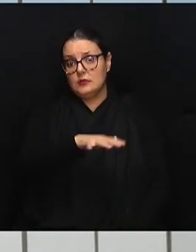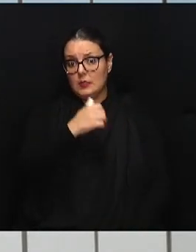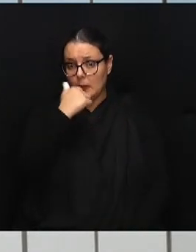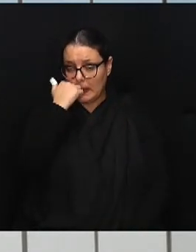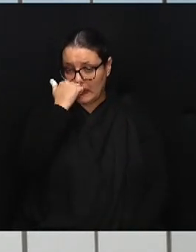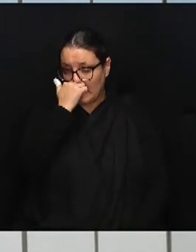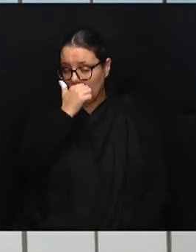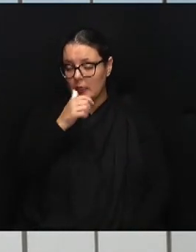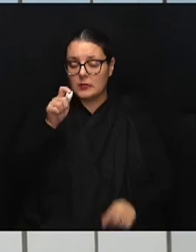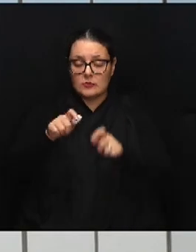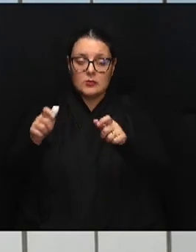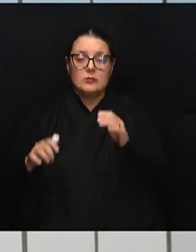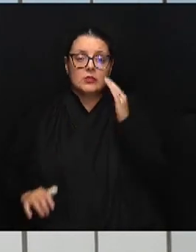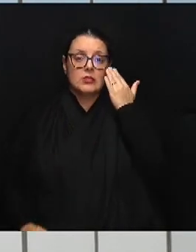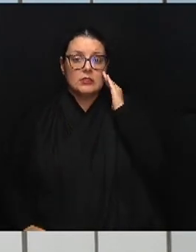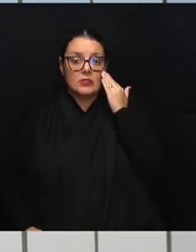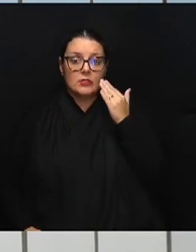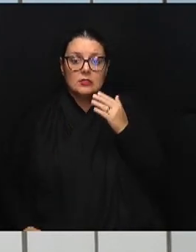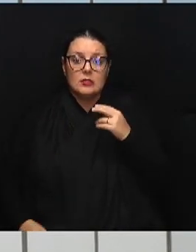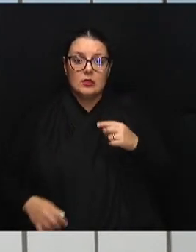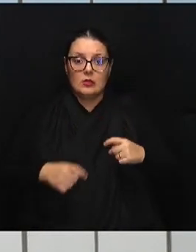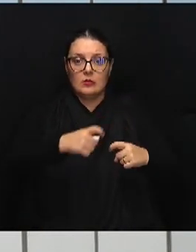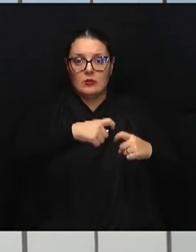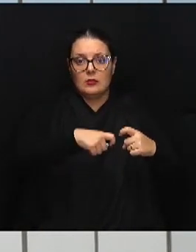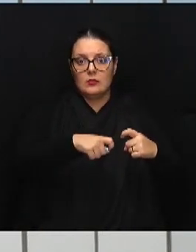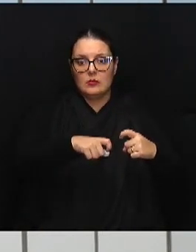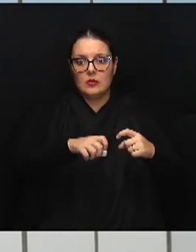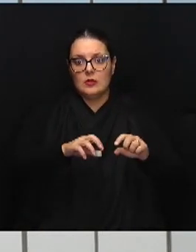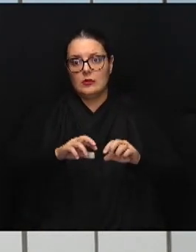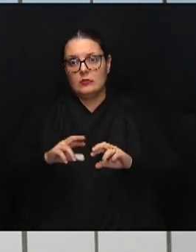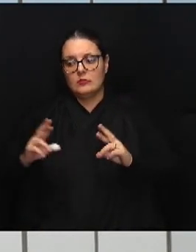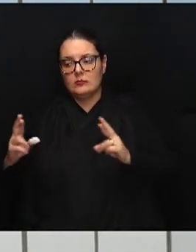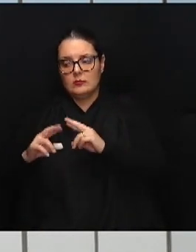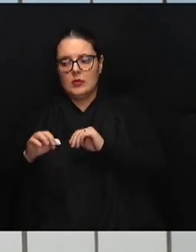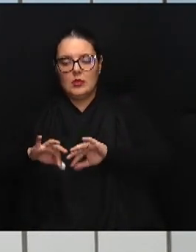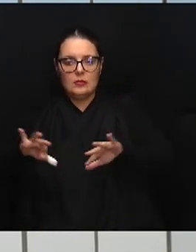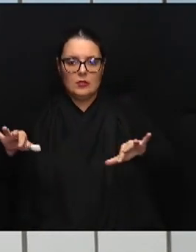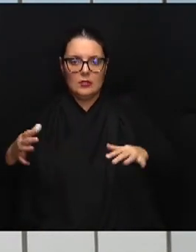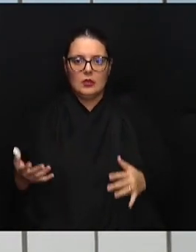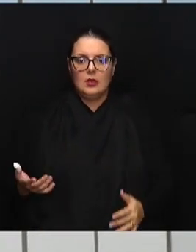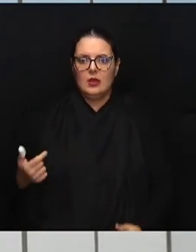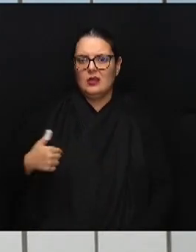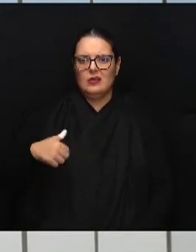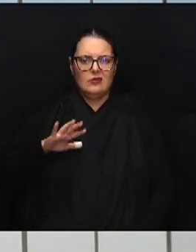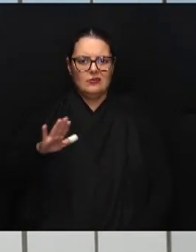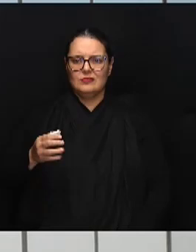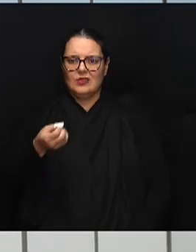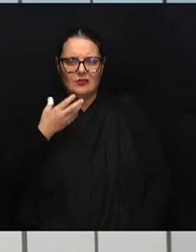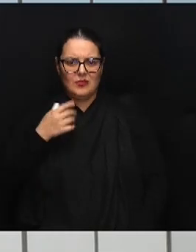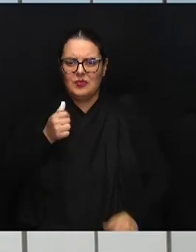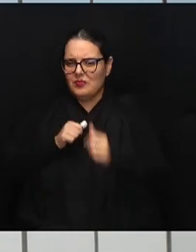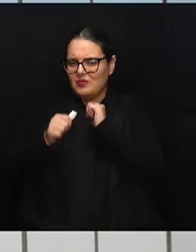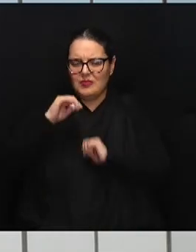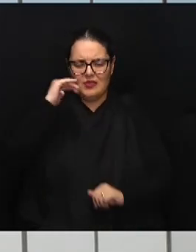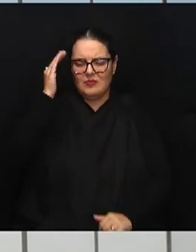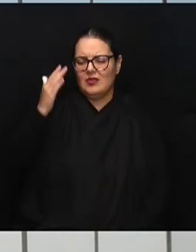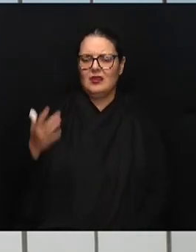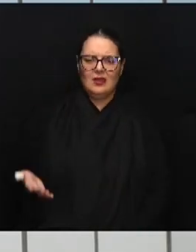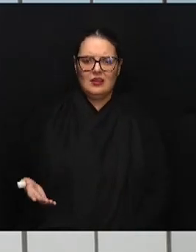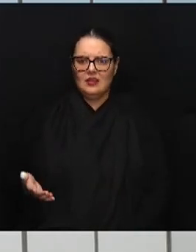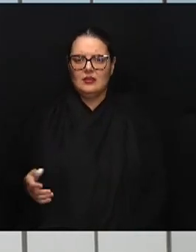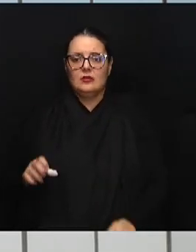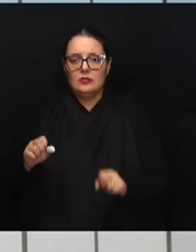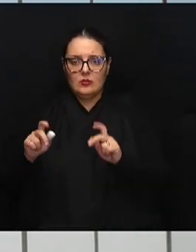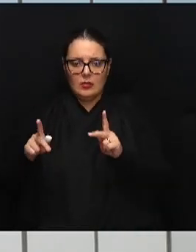pessoas entendem uma relação sexual fora da relação como, eu não estava bem, eu bebi demais, e tudo